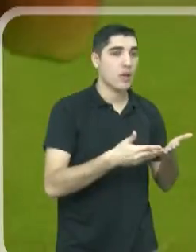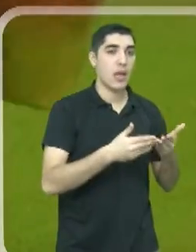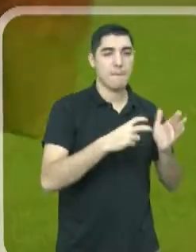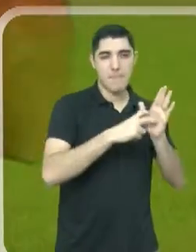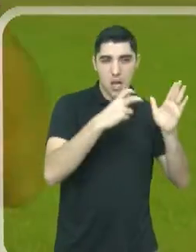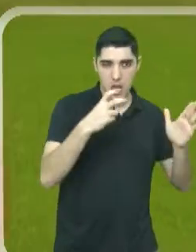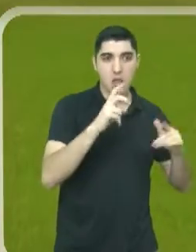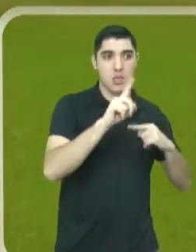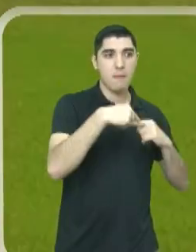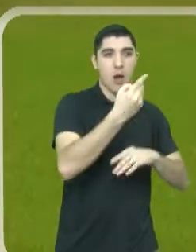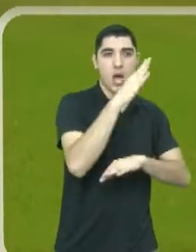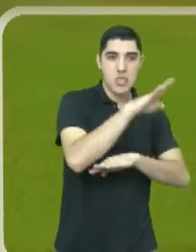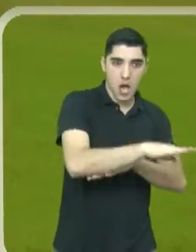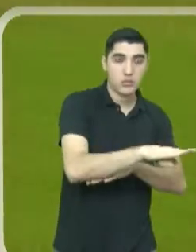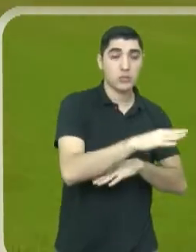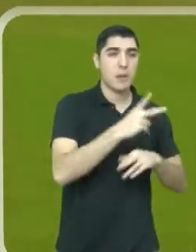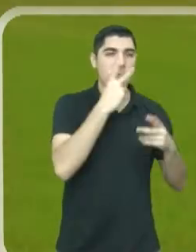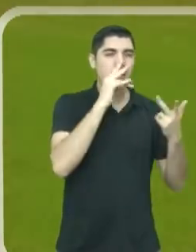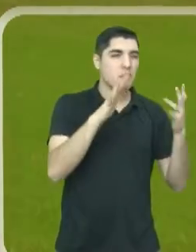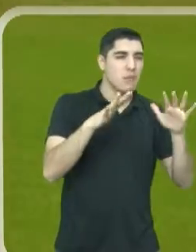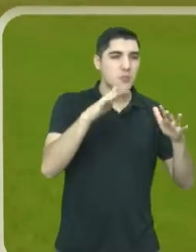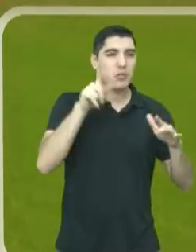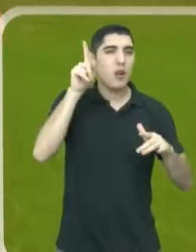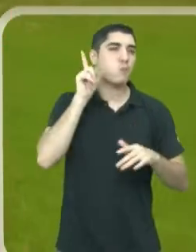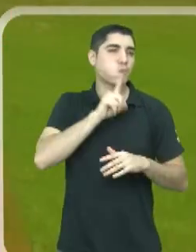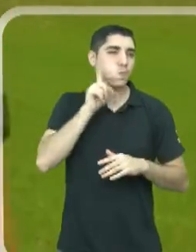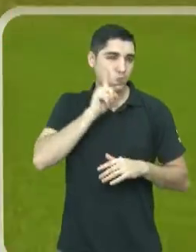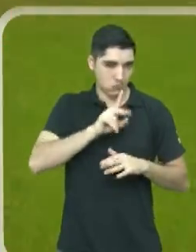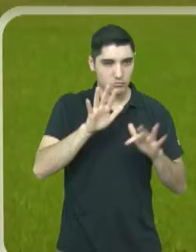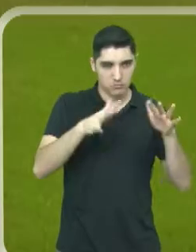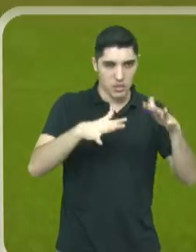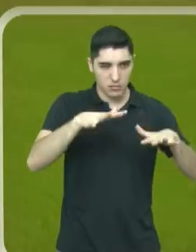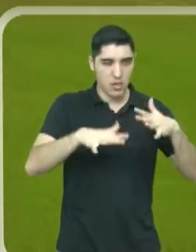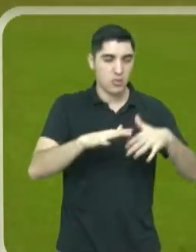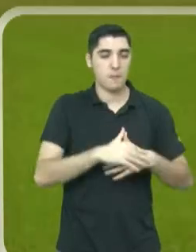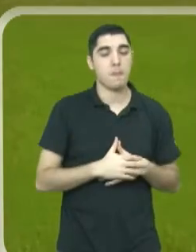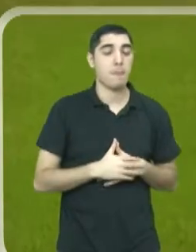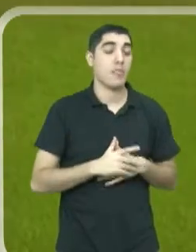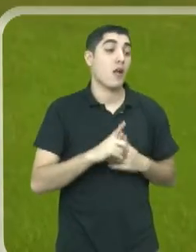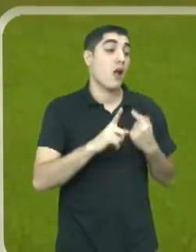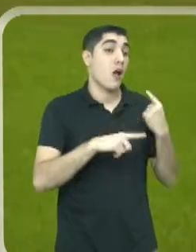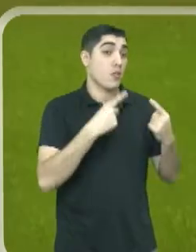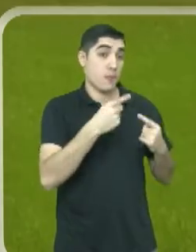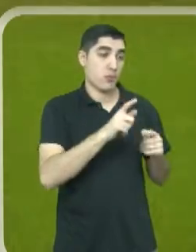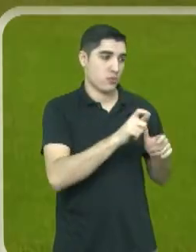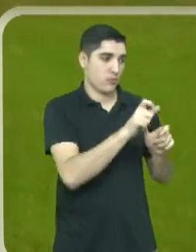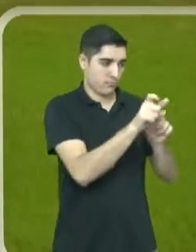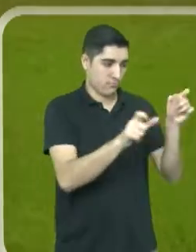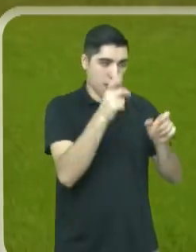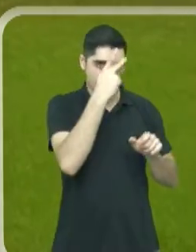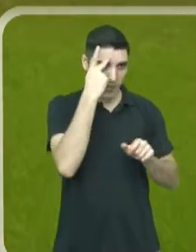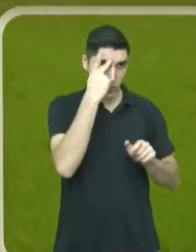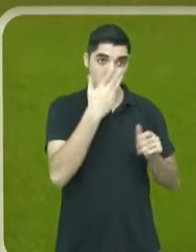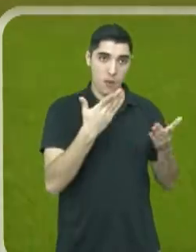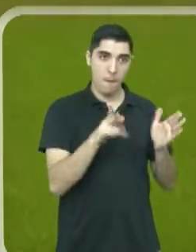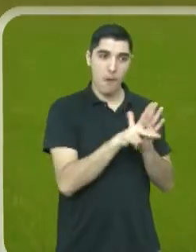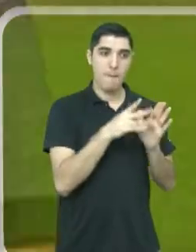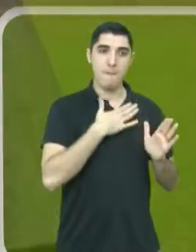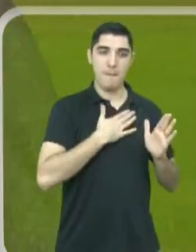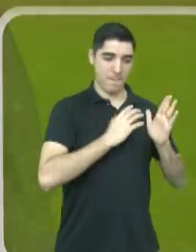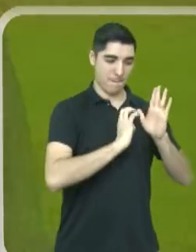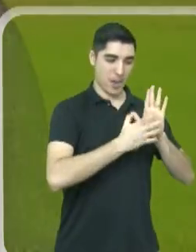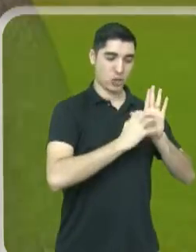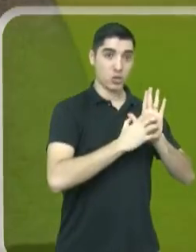né? Parecido com um modelo americano. Né? E aí apresentei para as pessoas do meu atual partido na época e